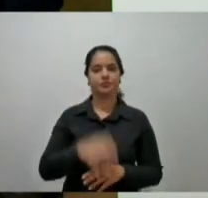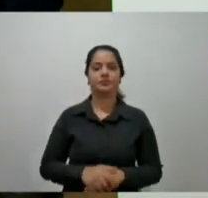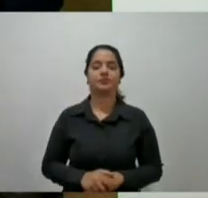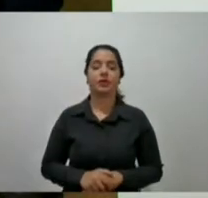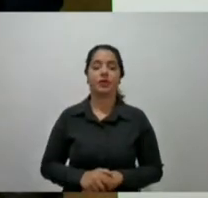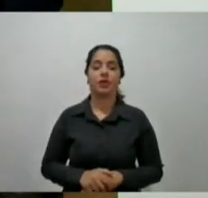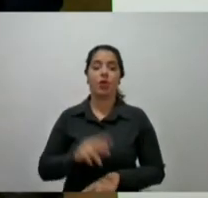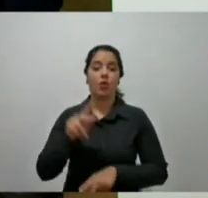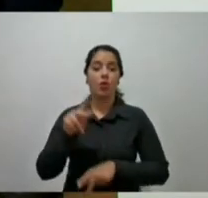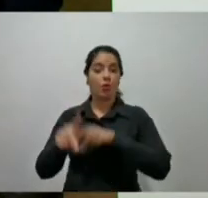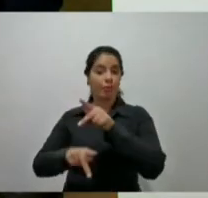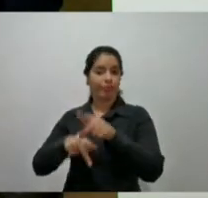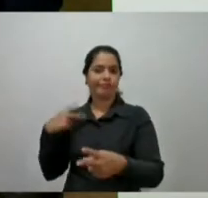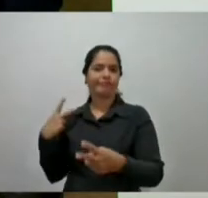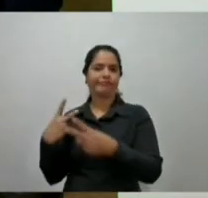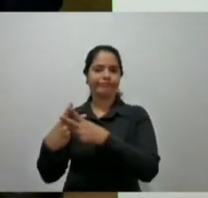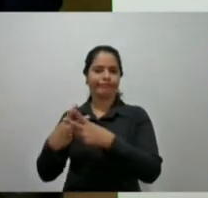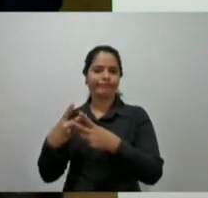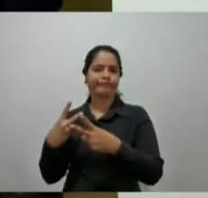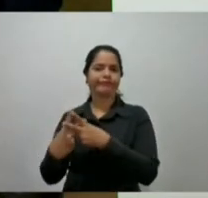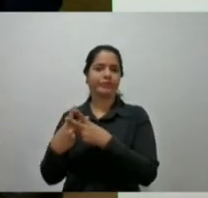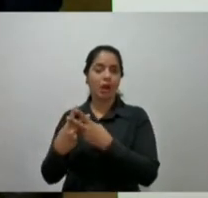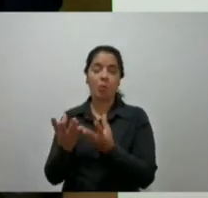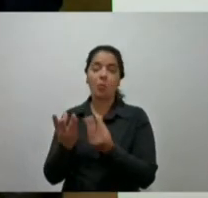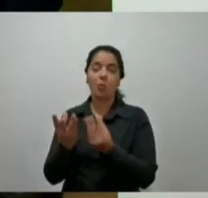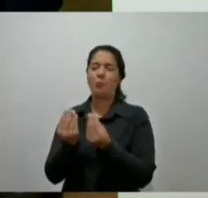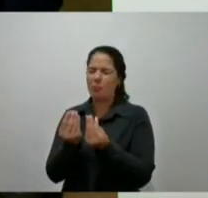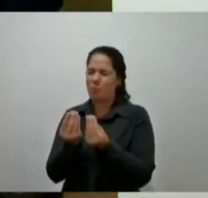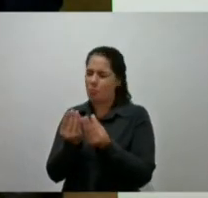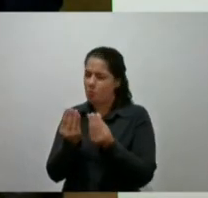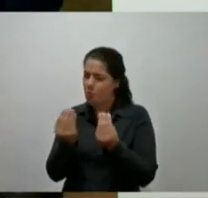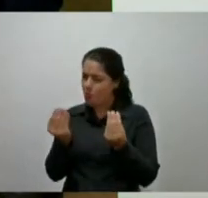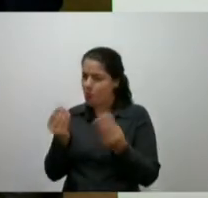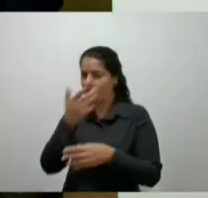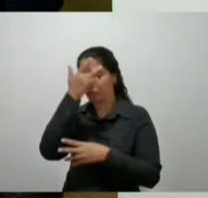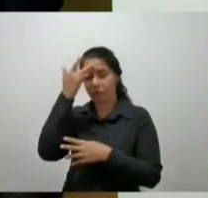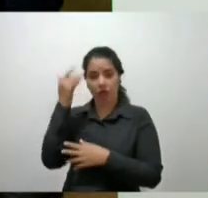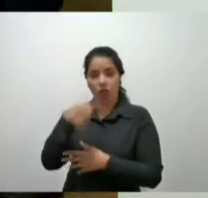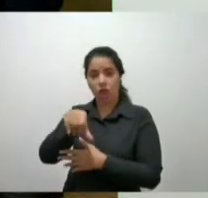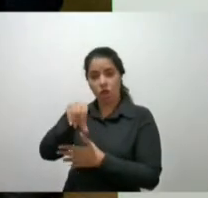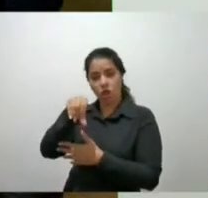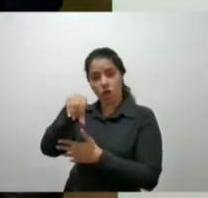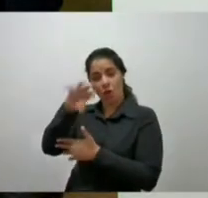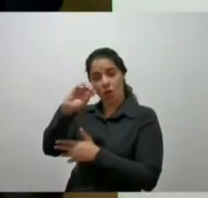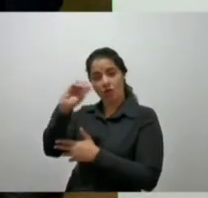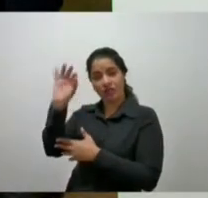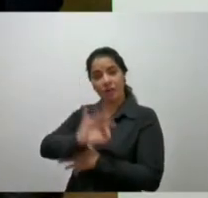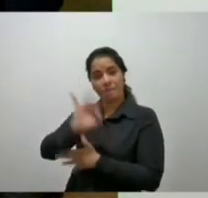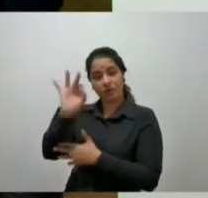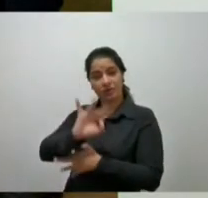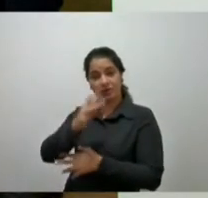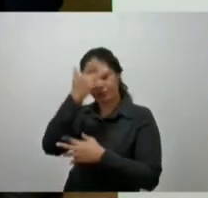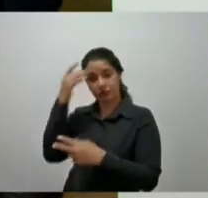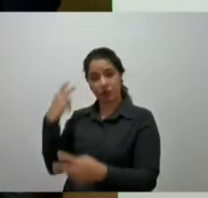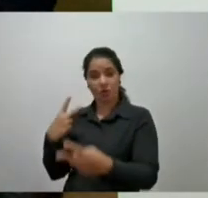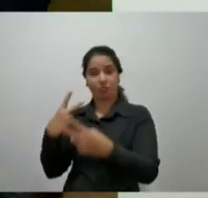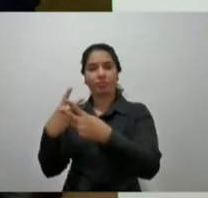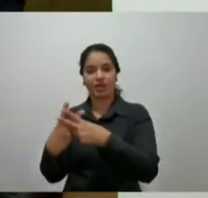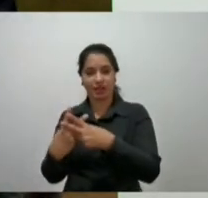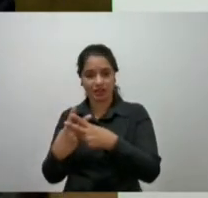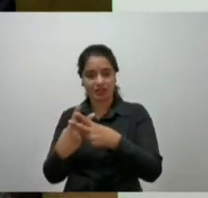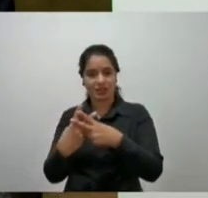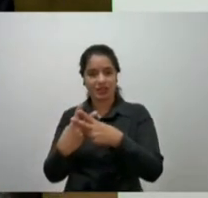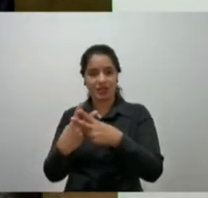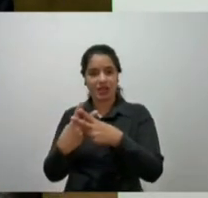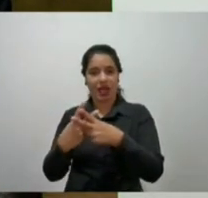cresce, você tem 90% das pessoas saem do sistema prisional e voltam para prisão